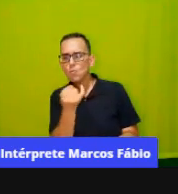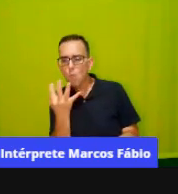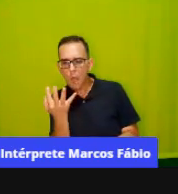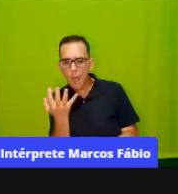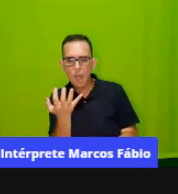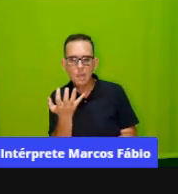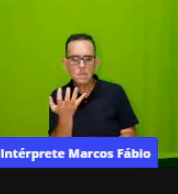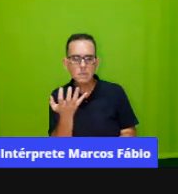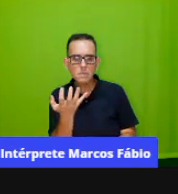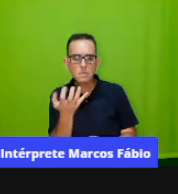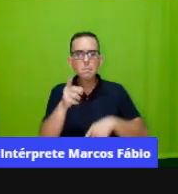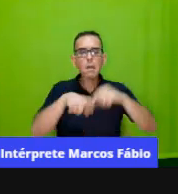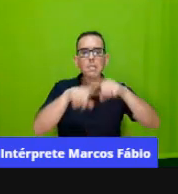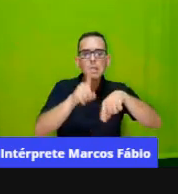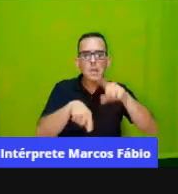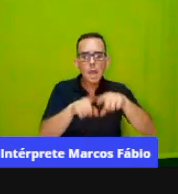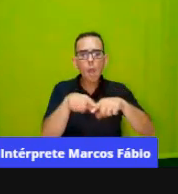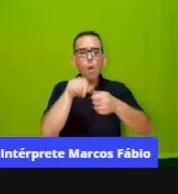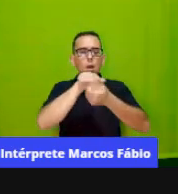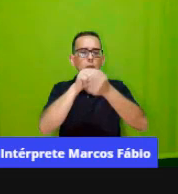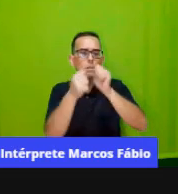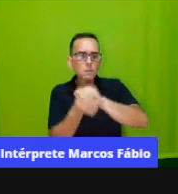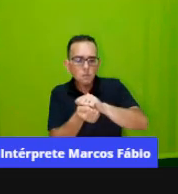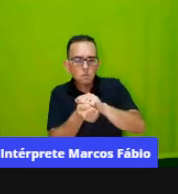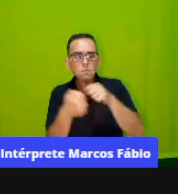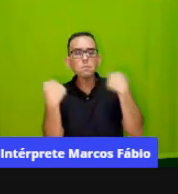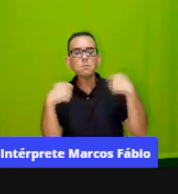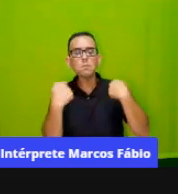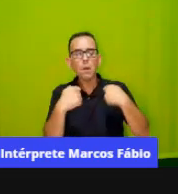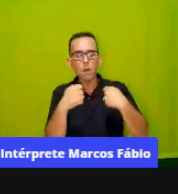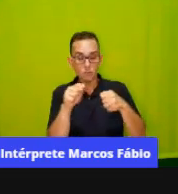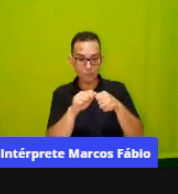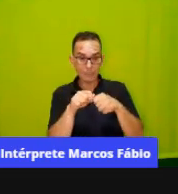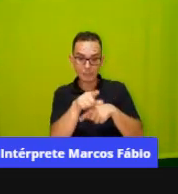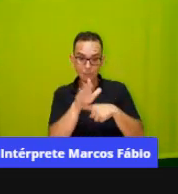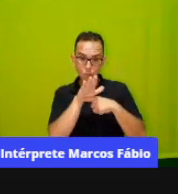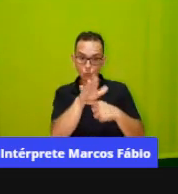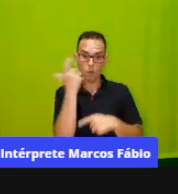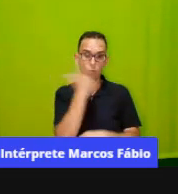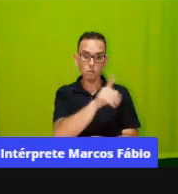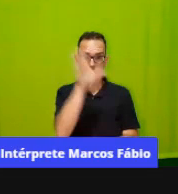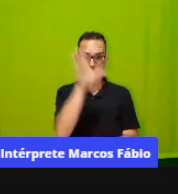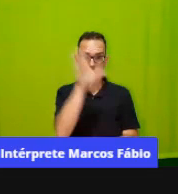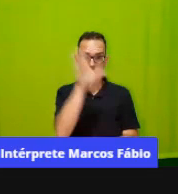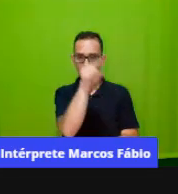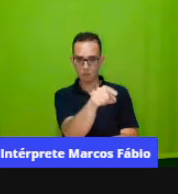desse aluno, para a gente poder elaborar esse material. Pode passar, por favor.